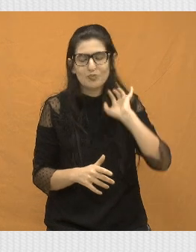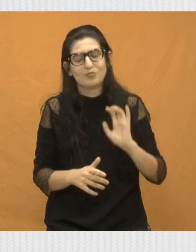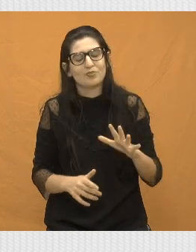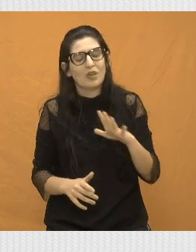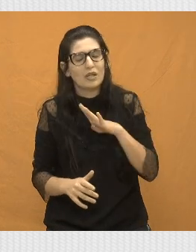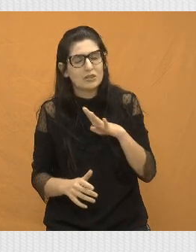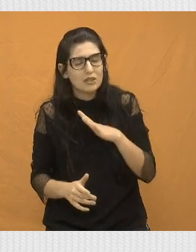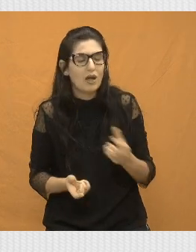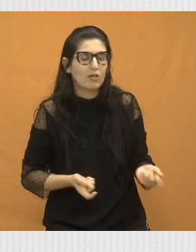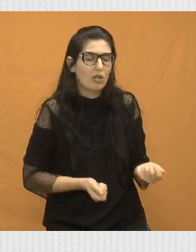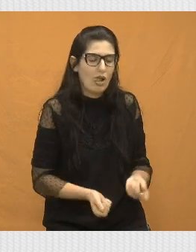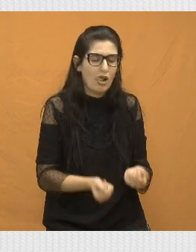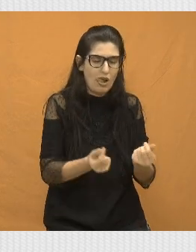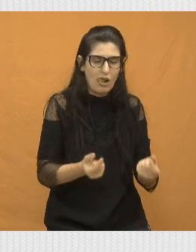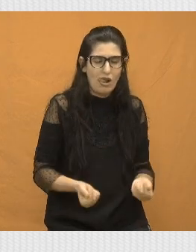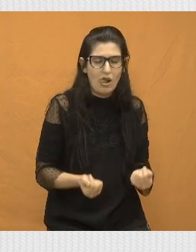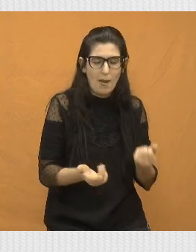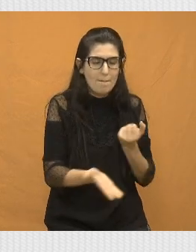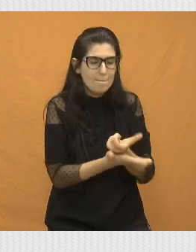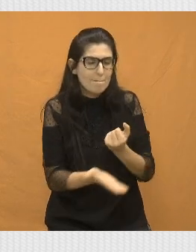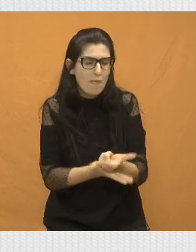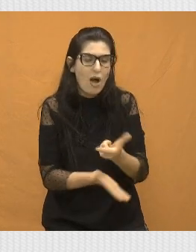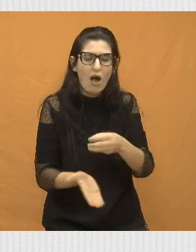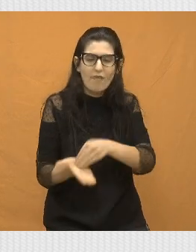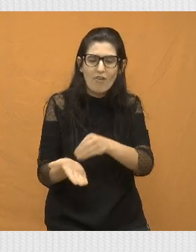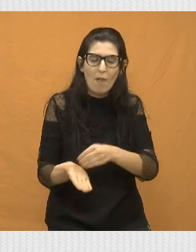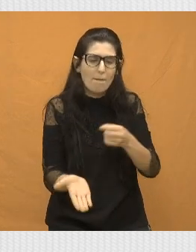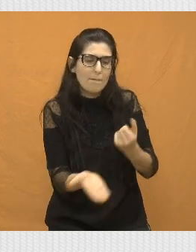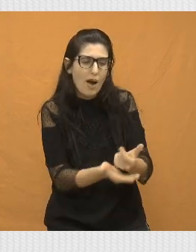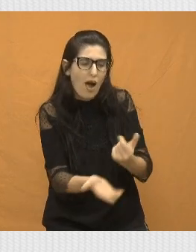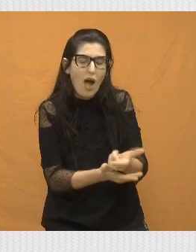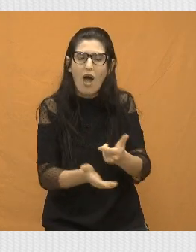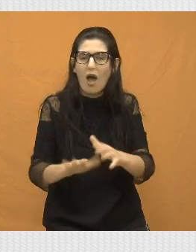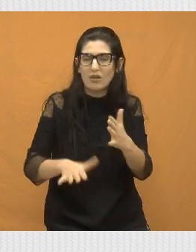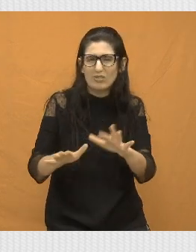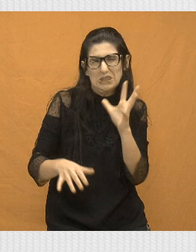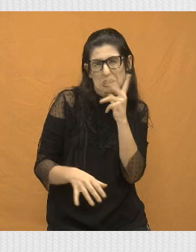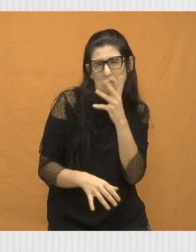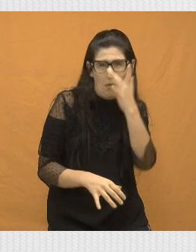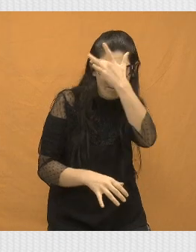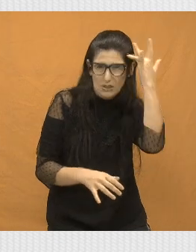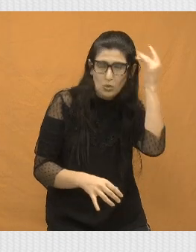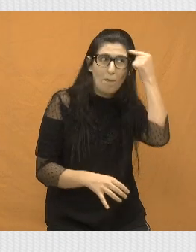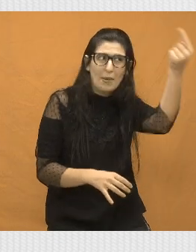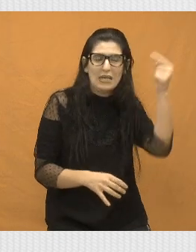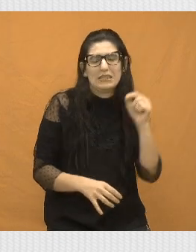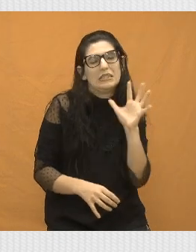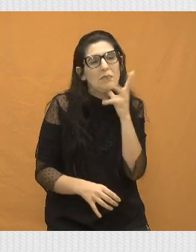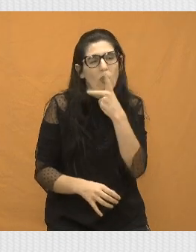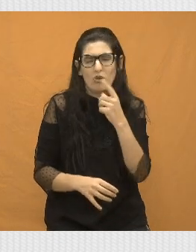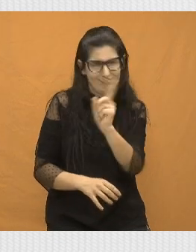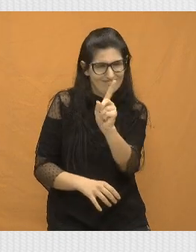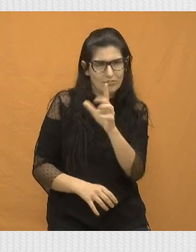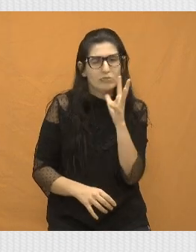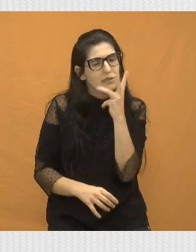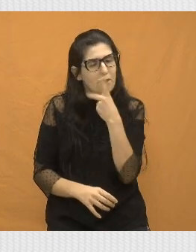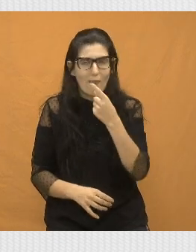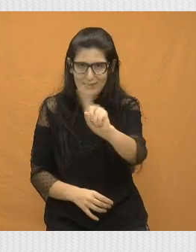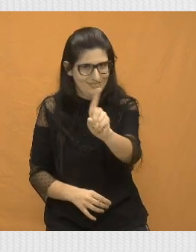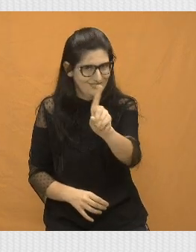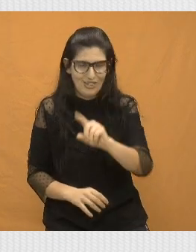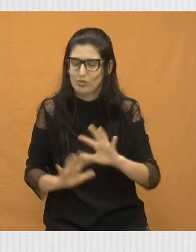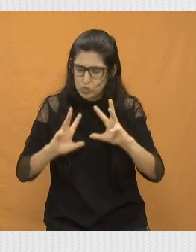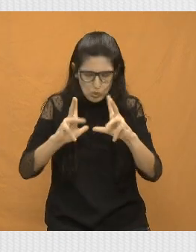e financeiro se tem uma certa demora. Não, ele é instantâneo. No momento que os setores como